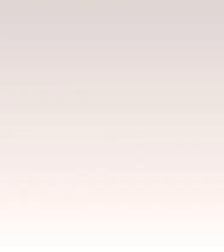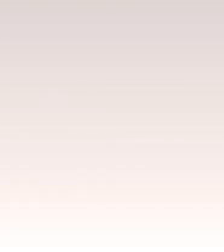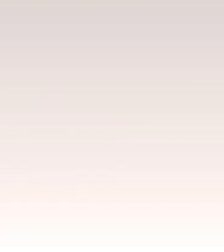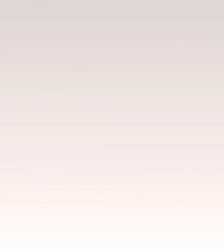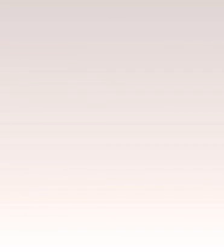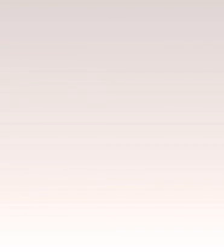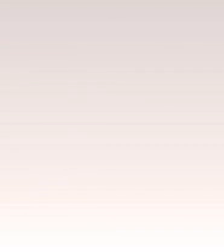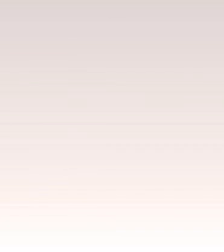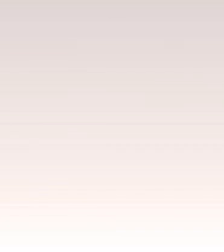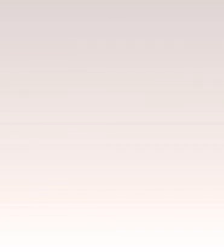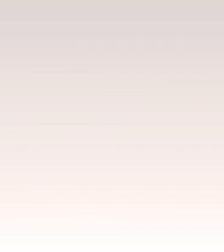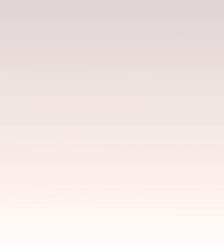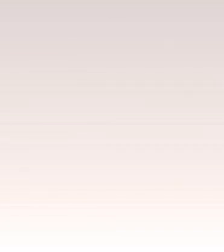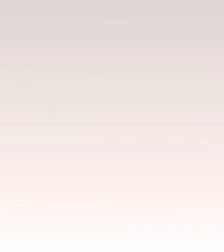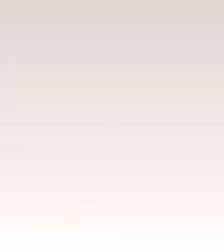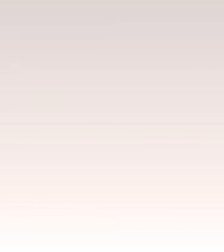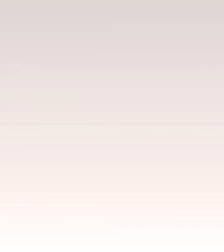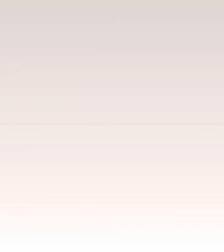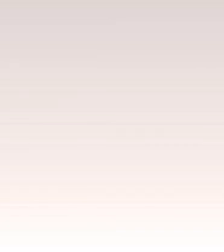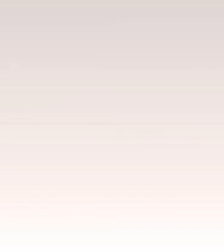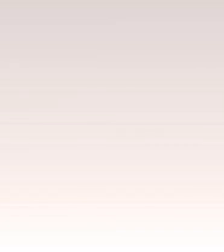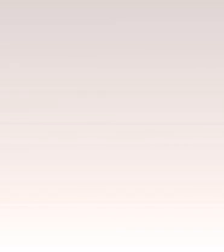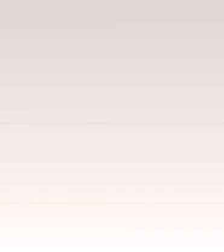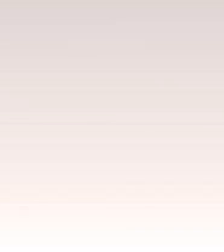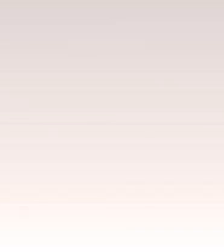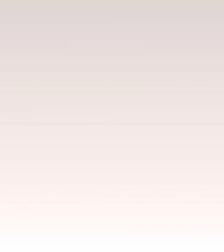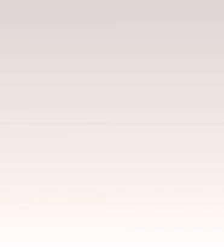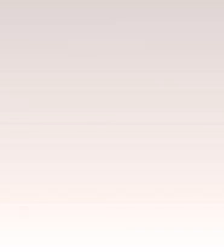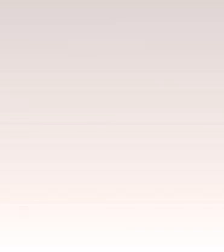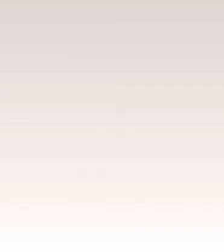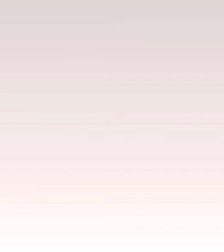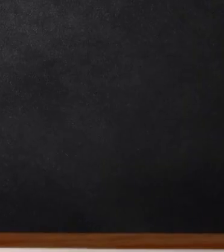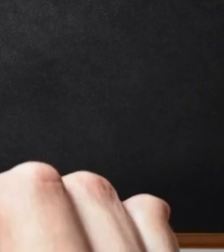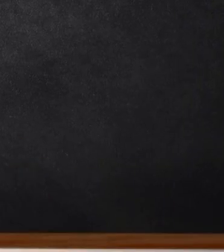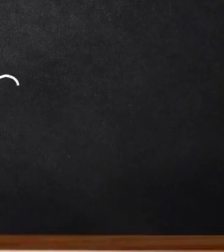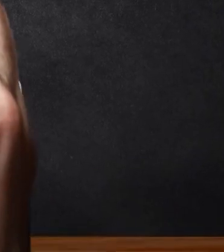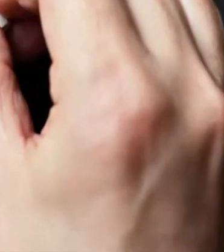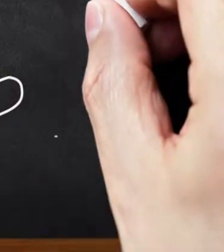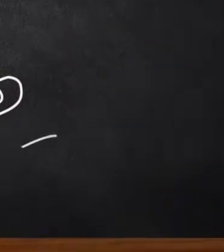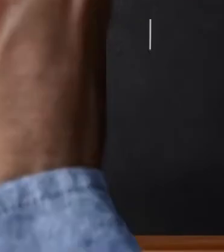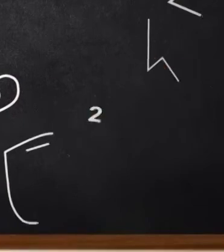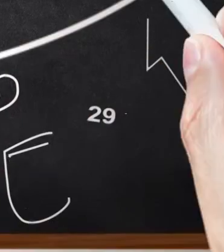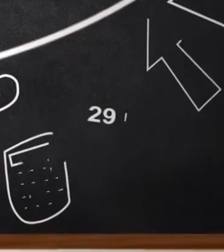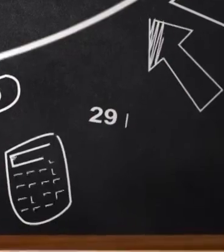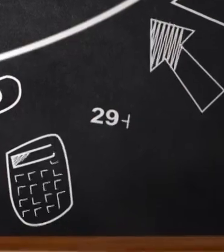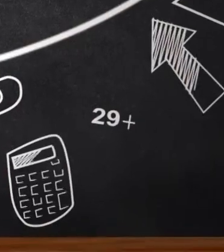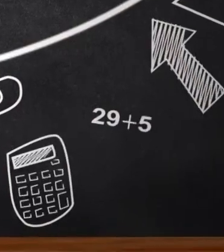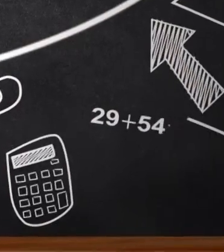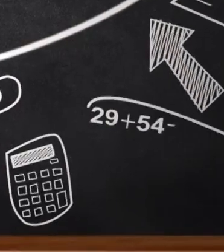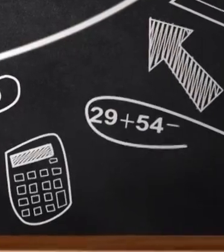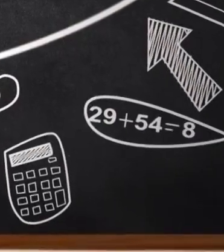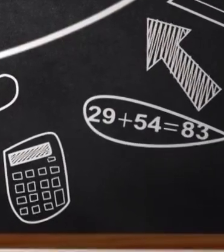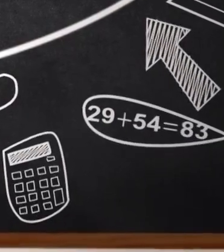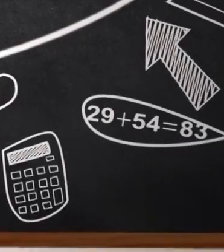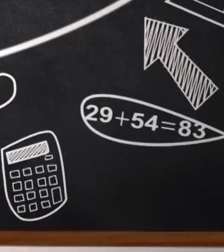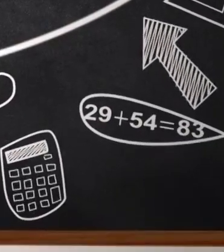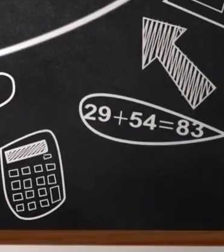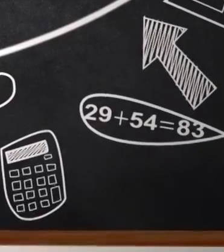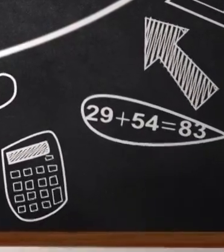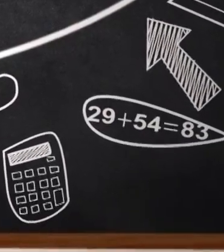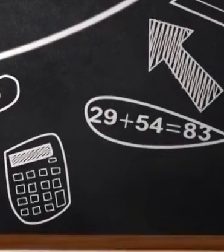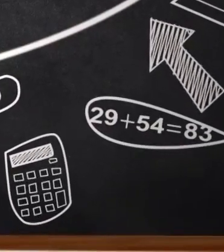fazem, a precisão do traço. E às vezes você pode dizer, será que demora muito tempo para a pessoa fazer um trabalho